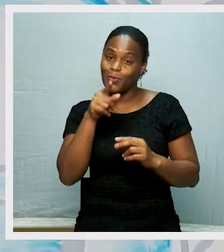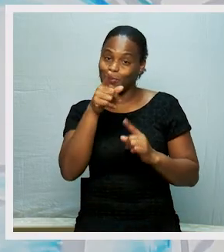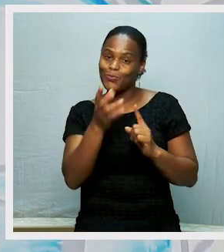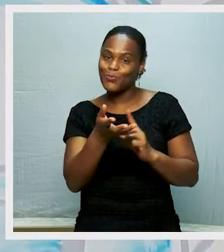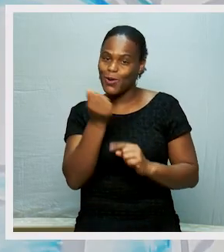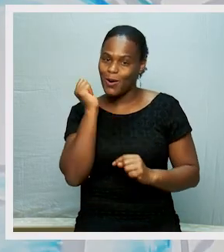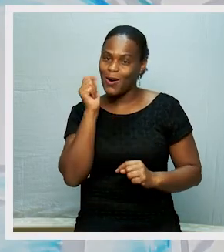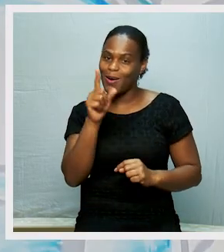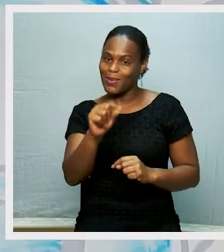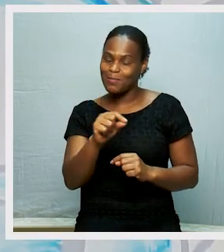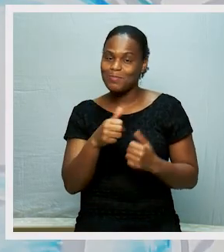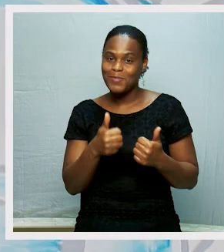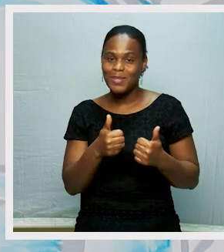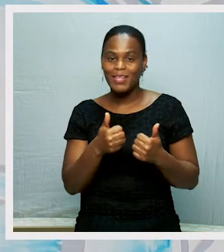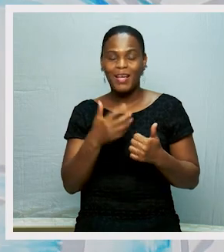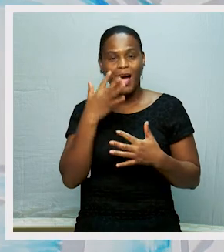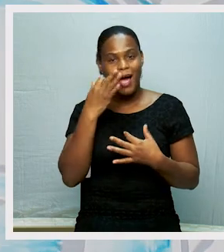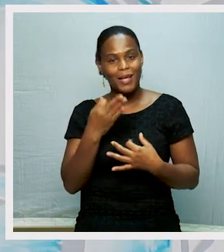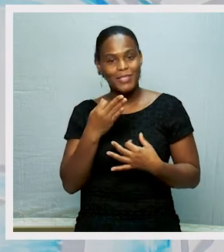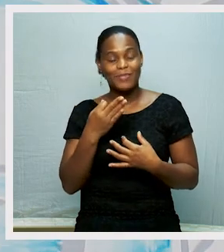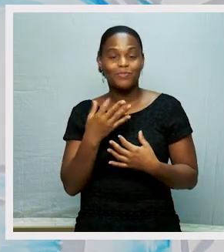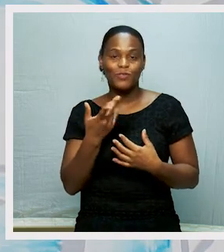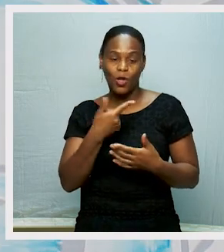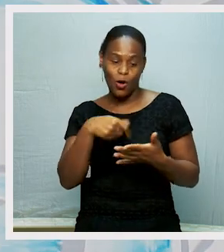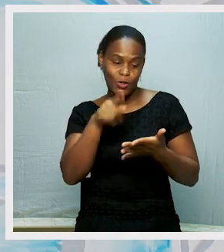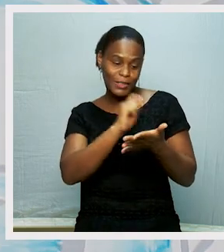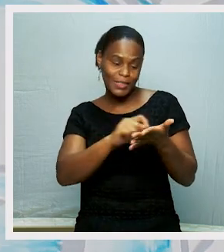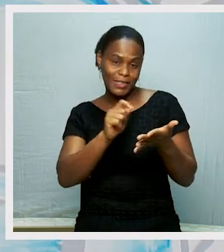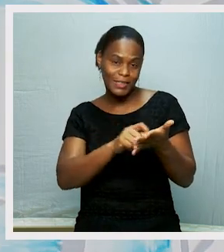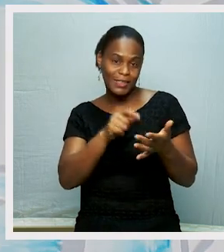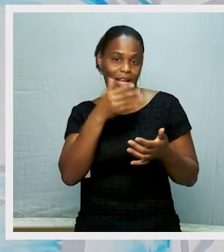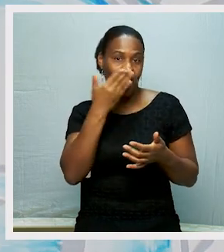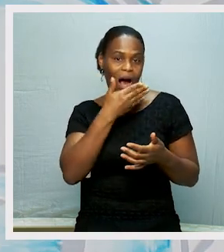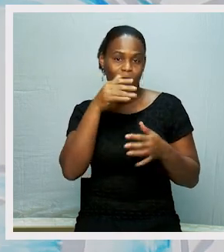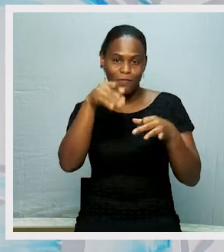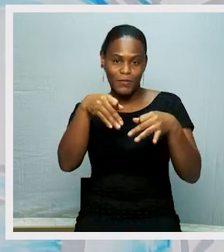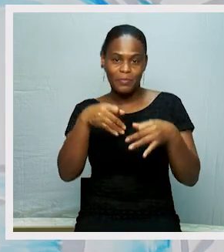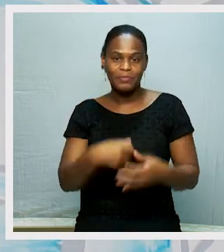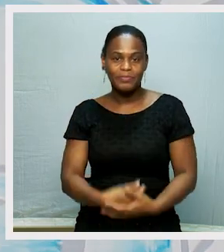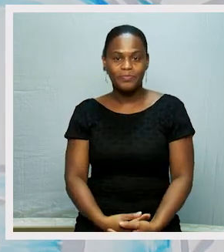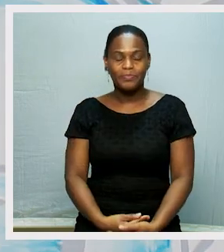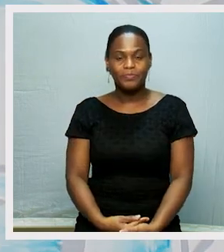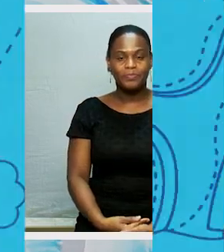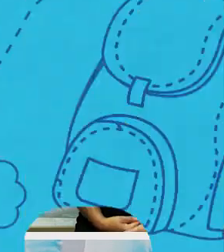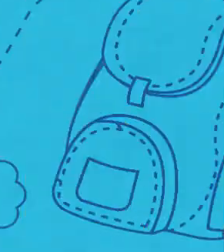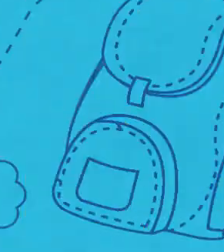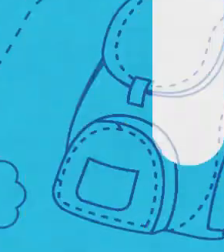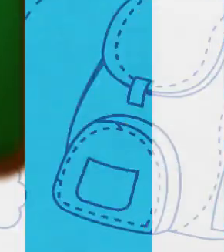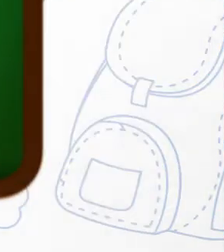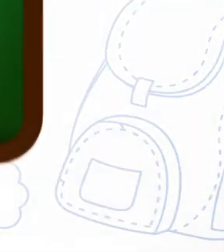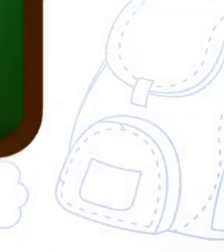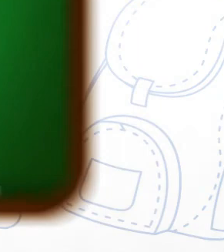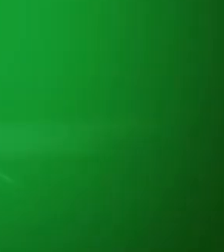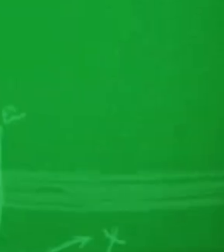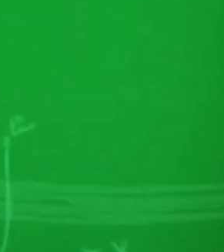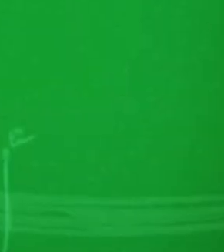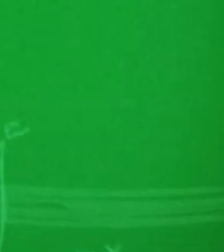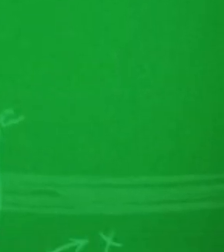Espero que tenham conseguido. E assim terminamos o exercício desta aula.